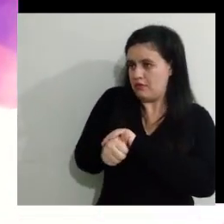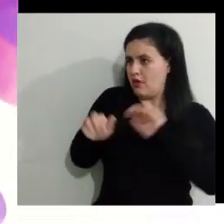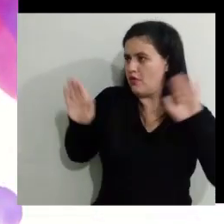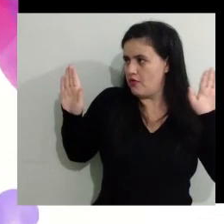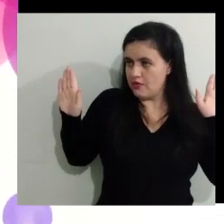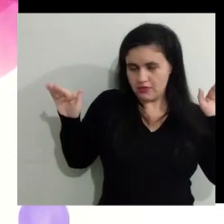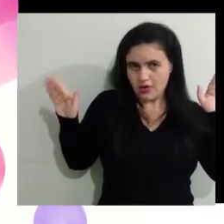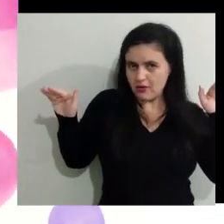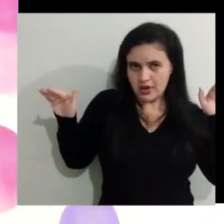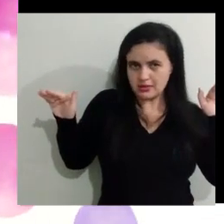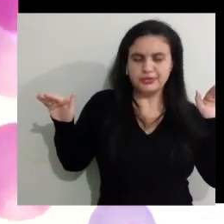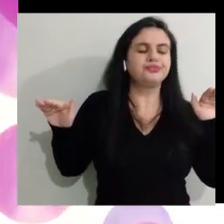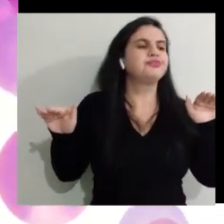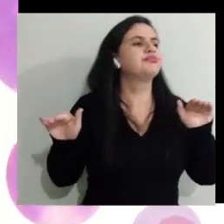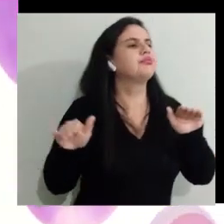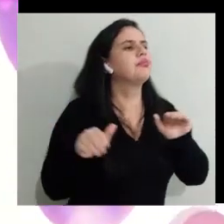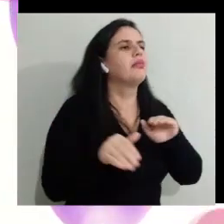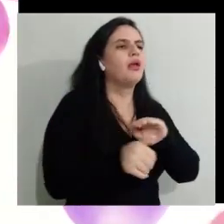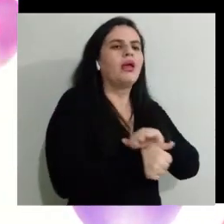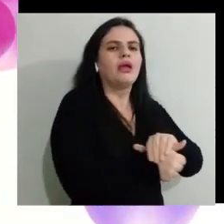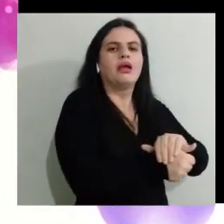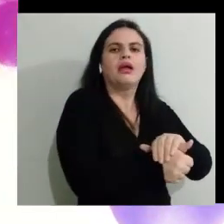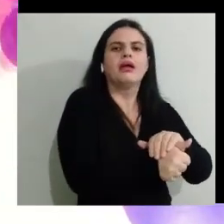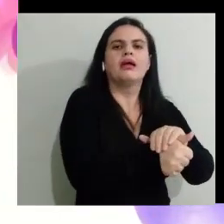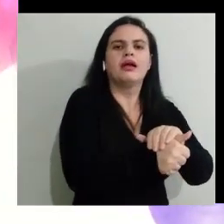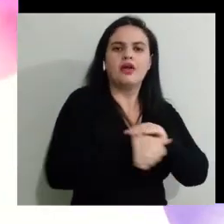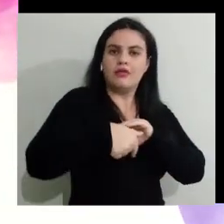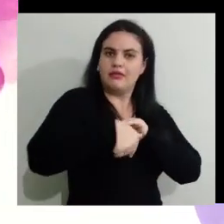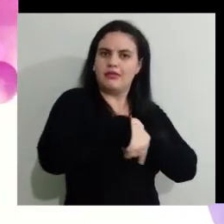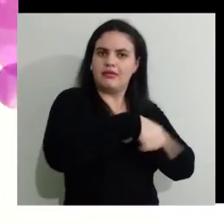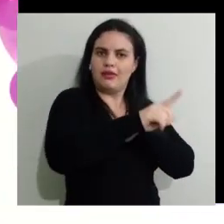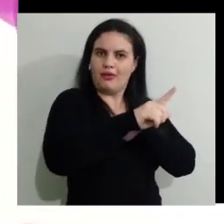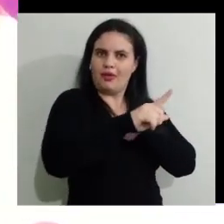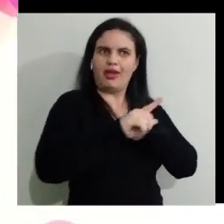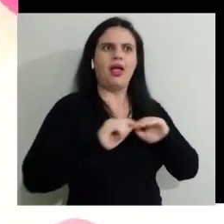Respondeu a tartaruga rebolando. E ela